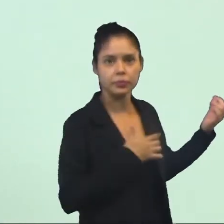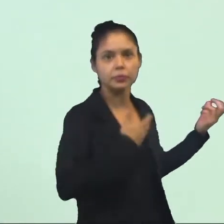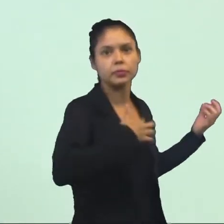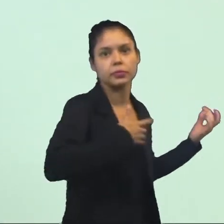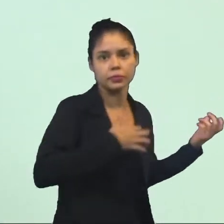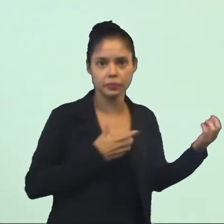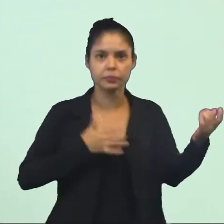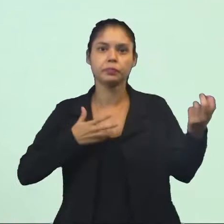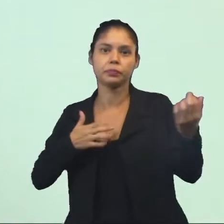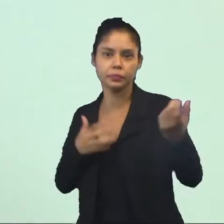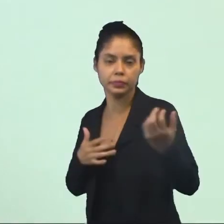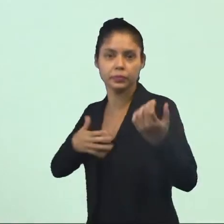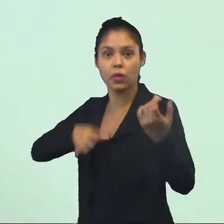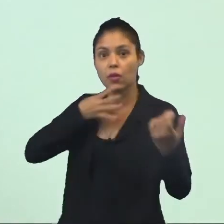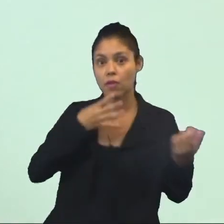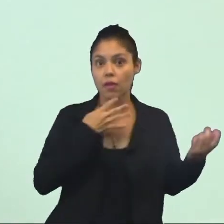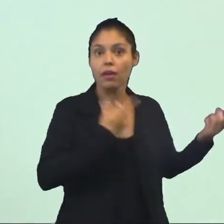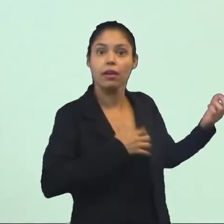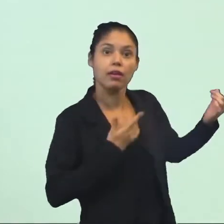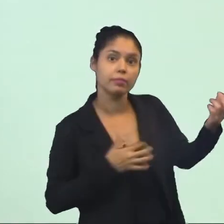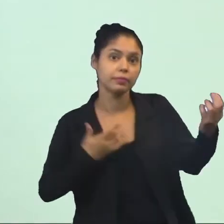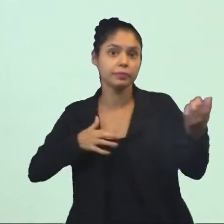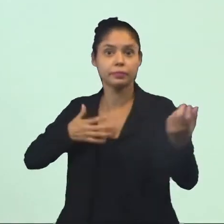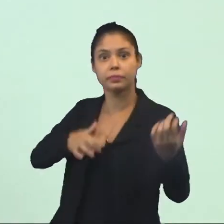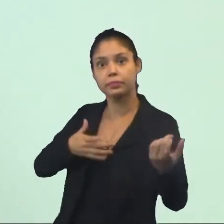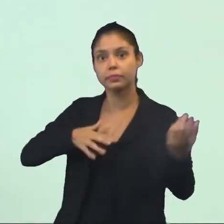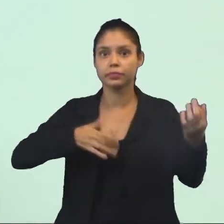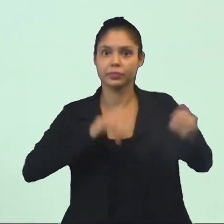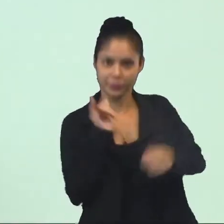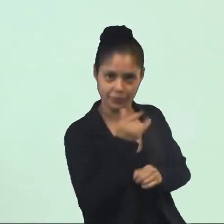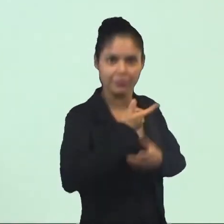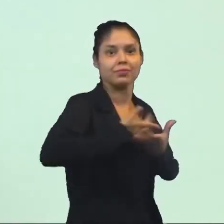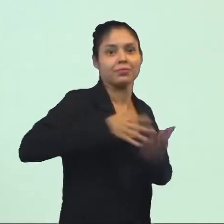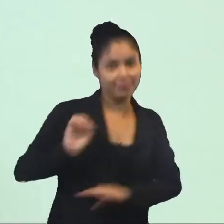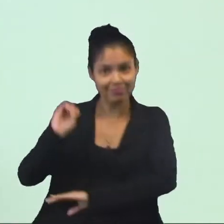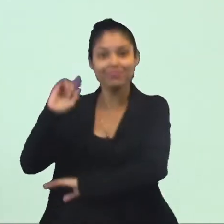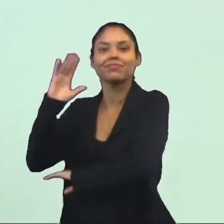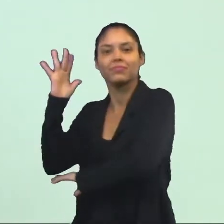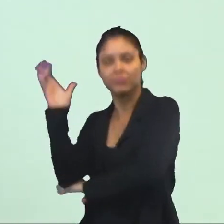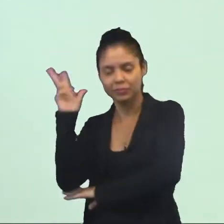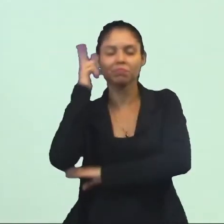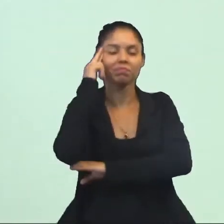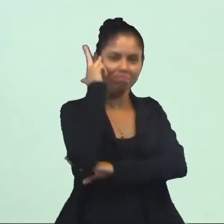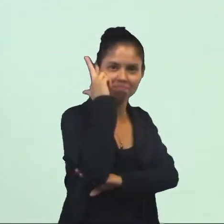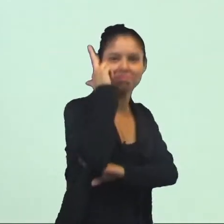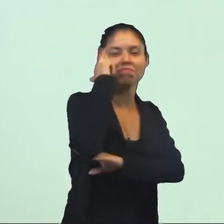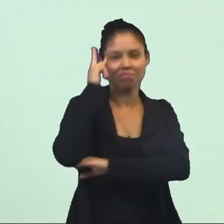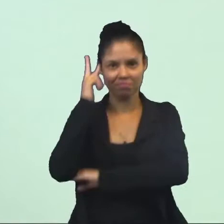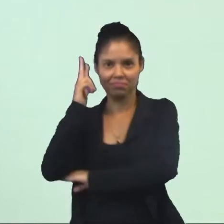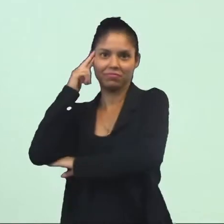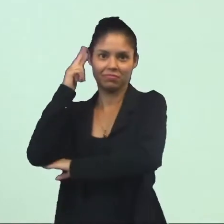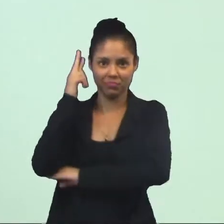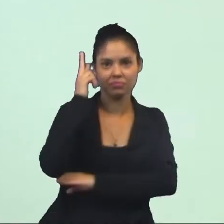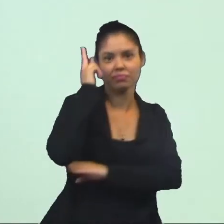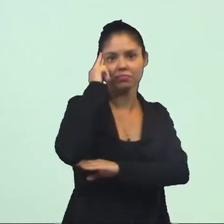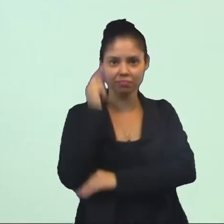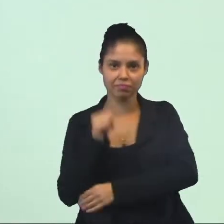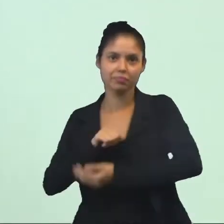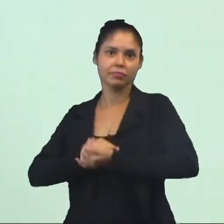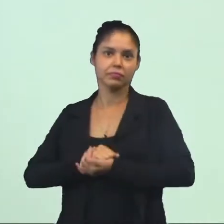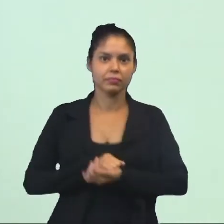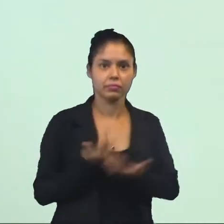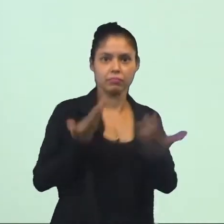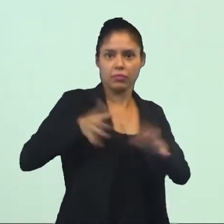põe a música conhecida lá deixa contecer naturalmente